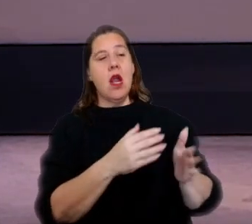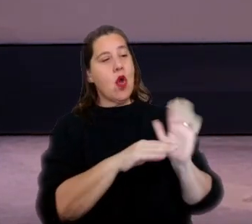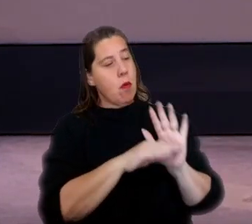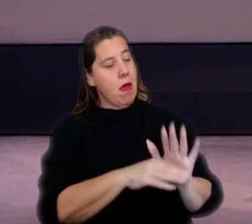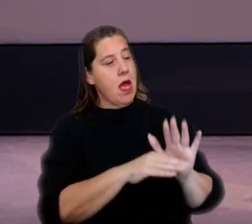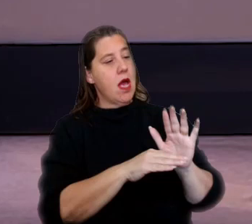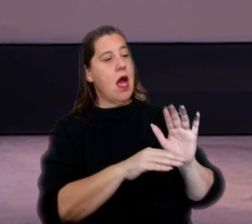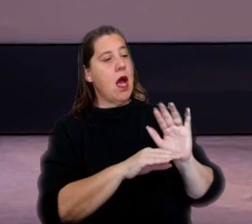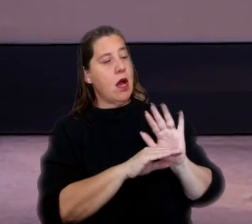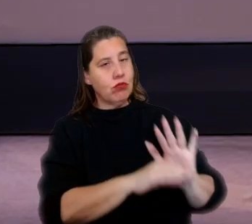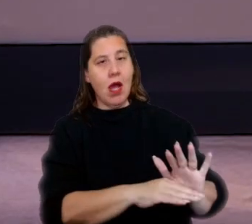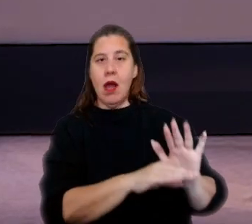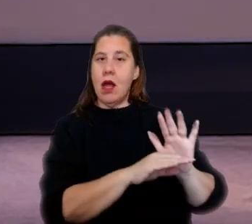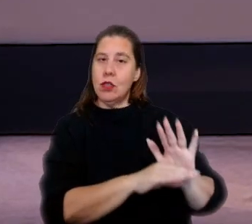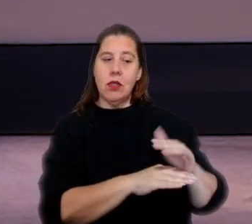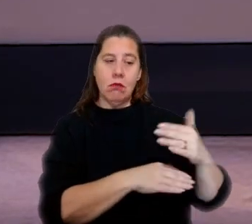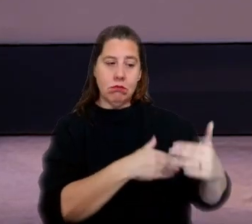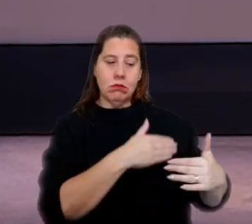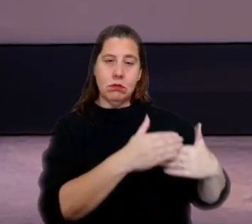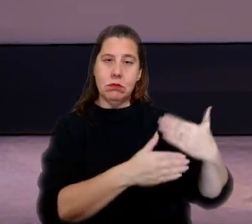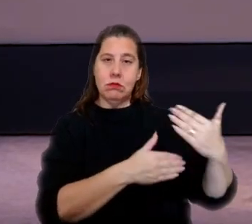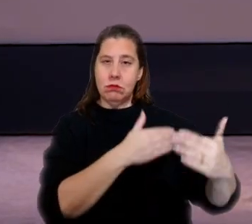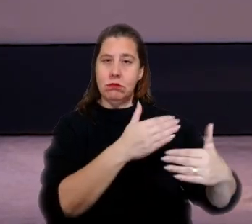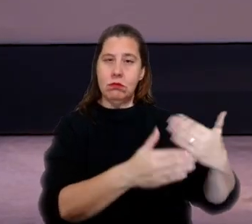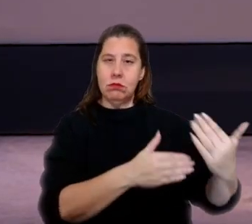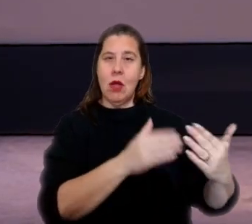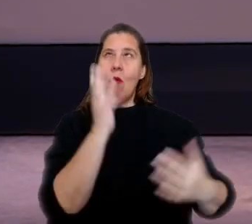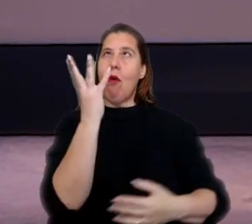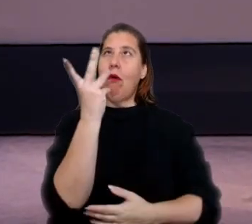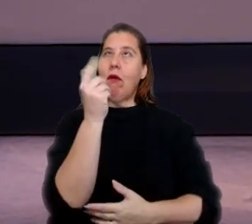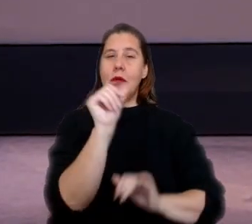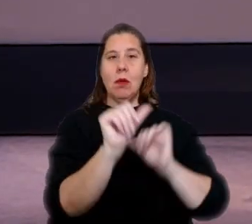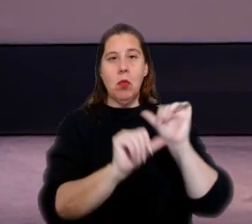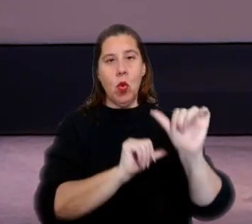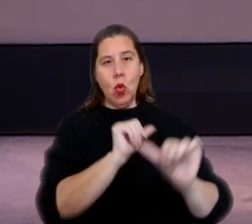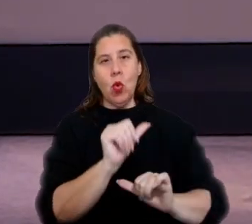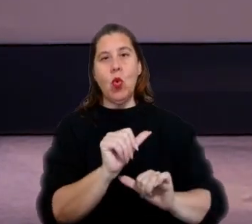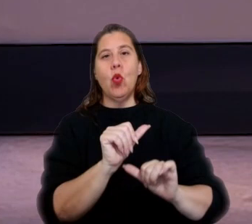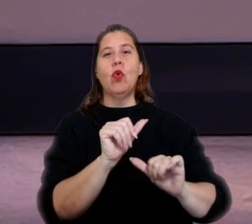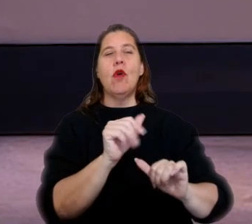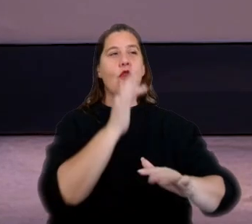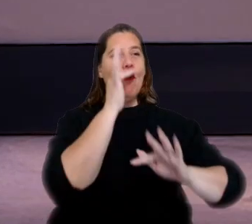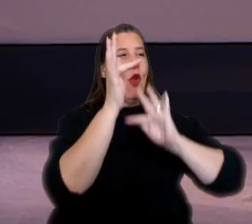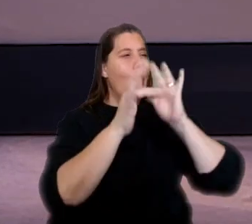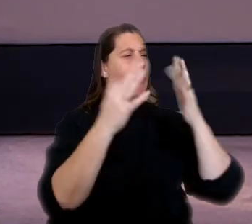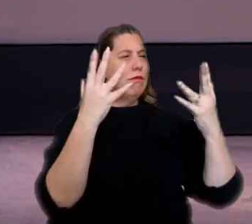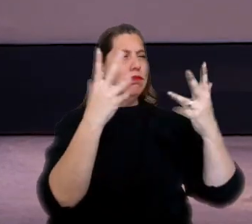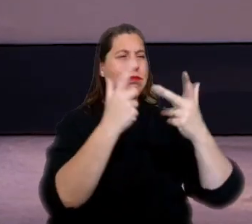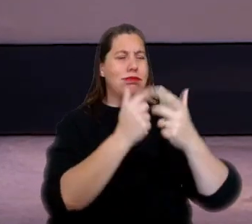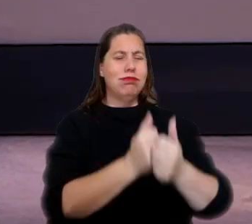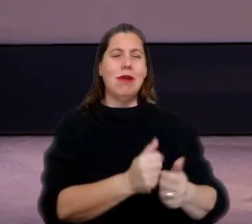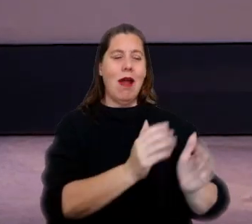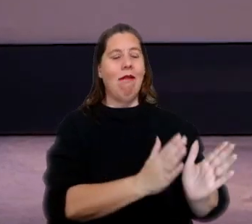ele começa ali a ajudar no trabalho, o tempo passa, as estações mudam, né? Então, daquele florido